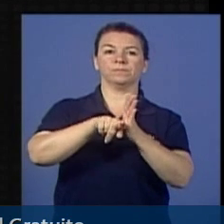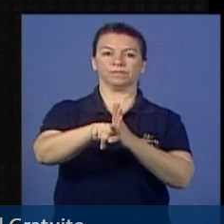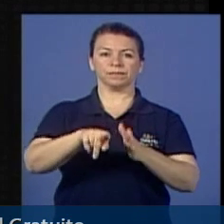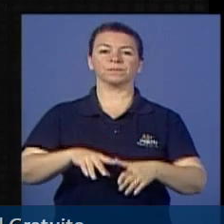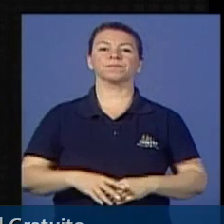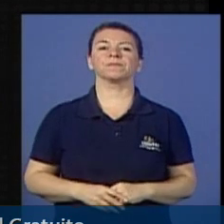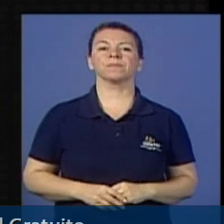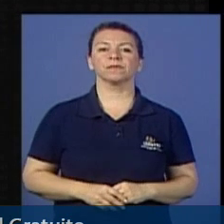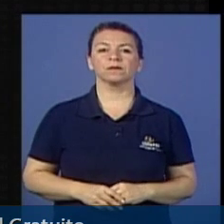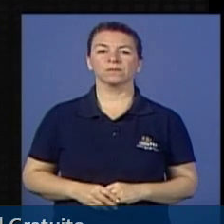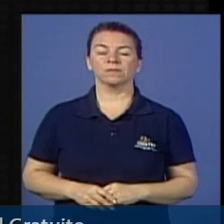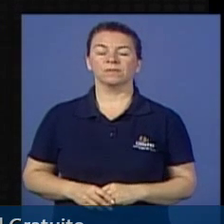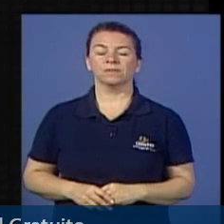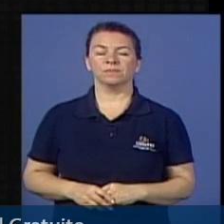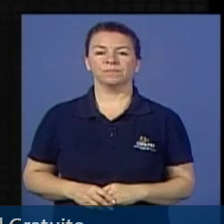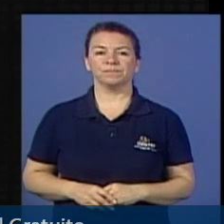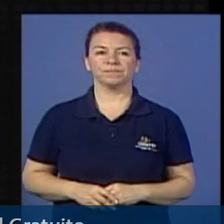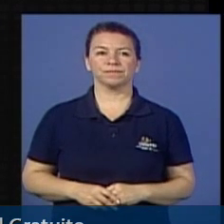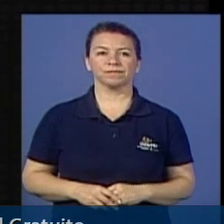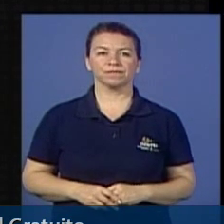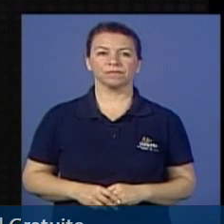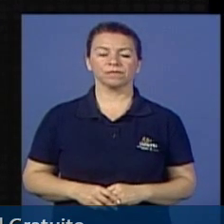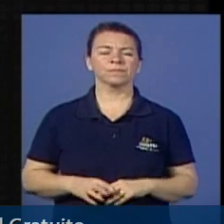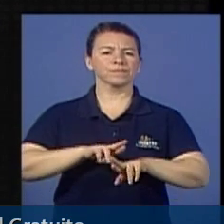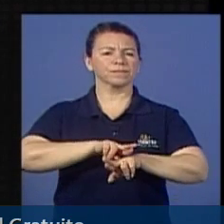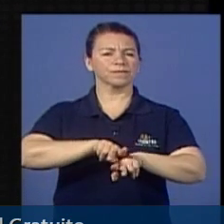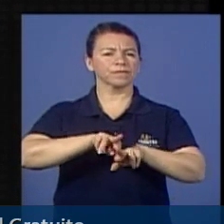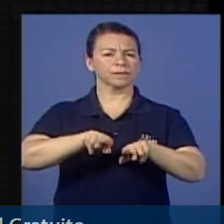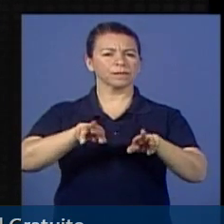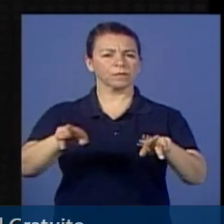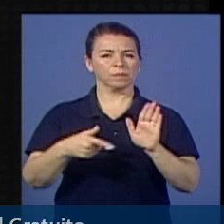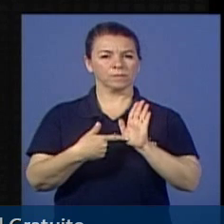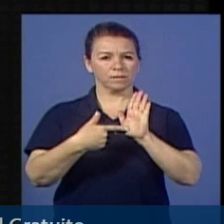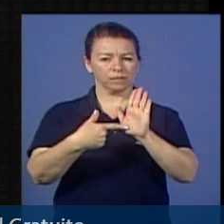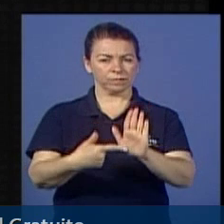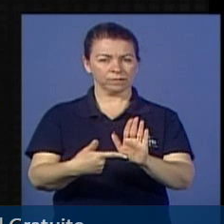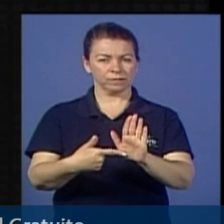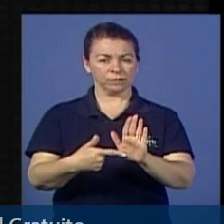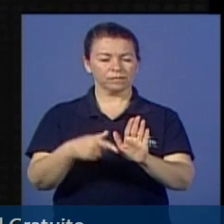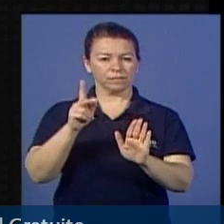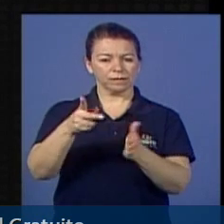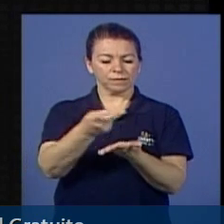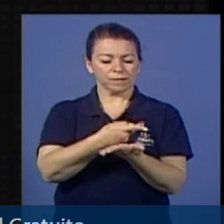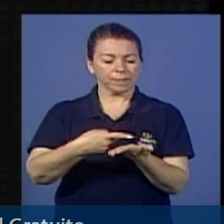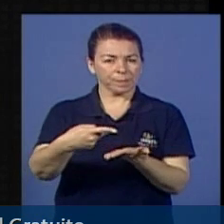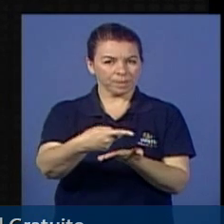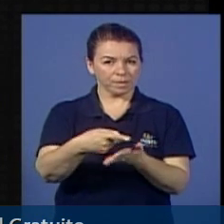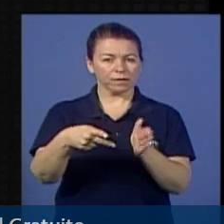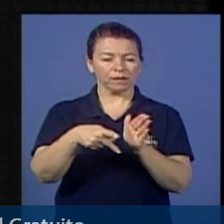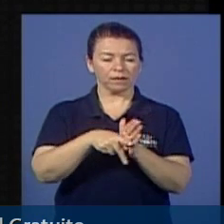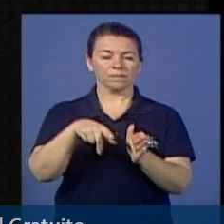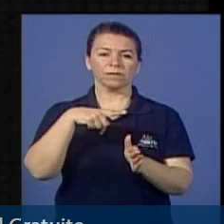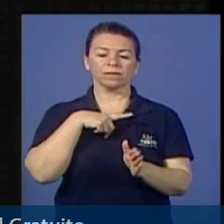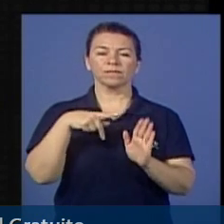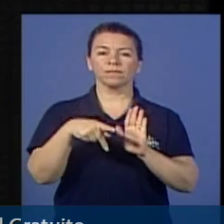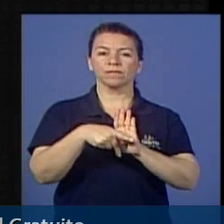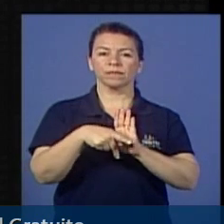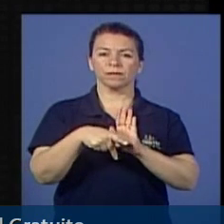Vamos para a questão. Questã está boa. As diferentes representações cartográficas trazem consigo